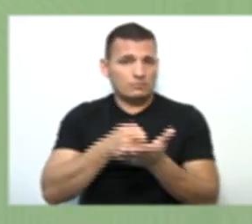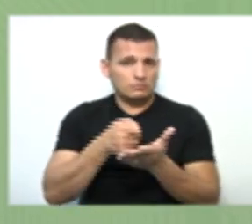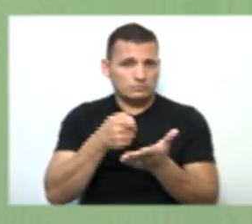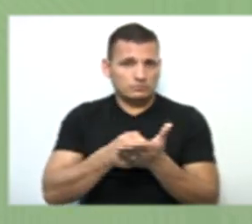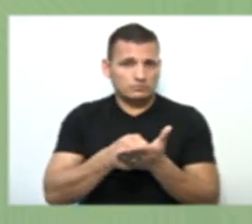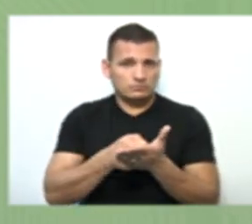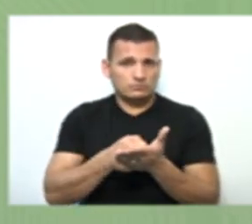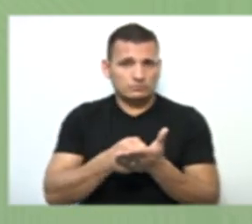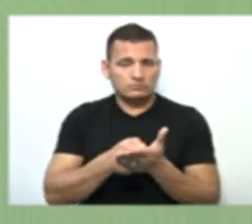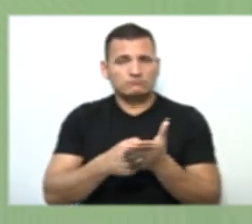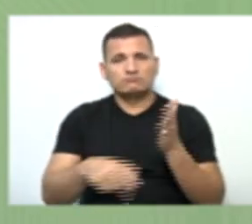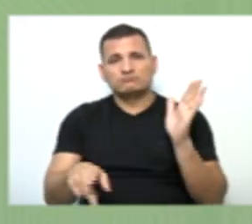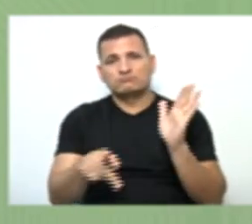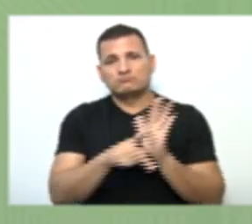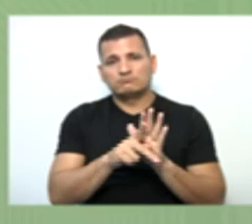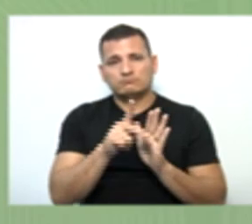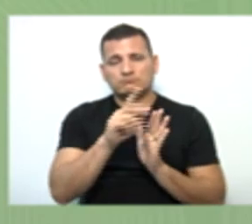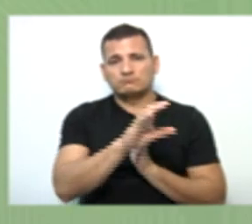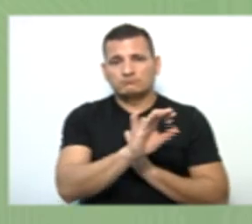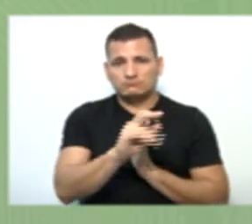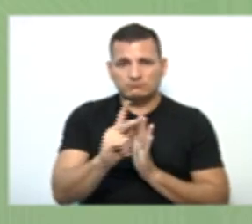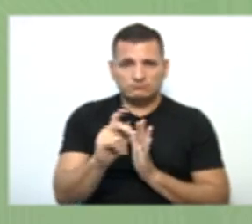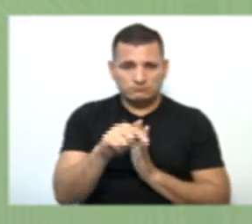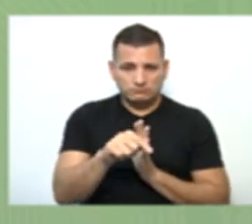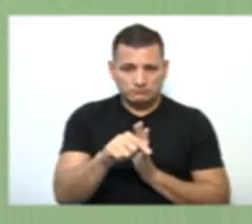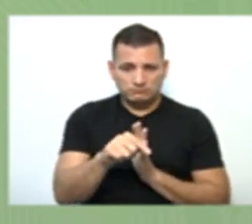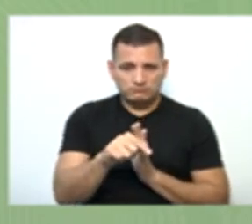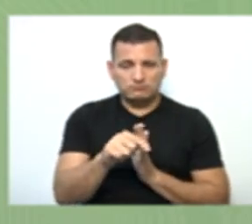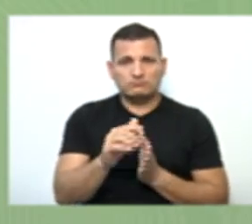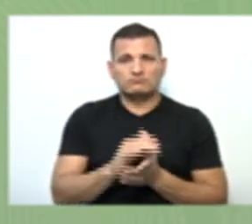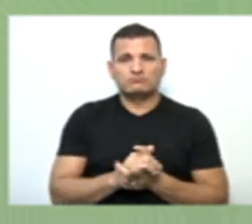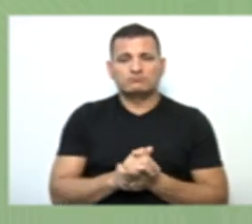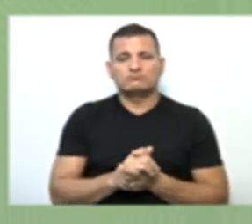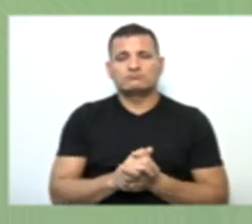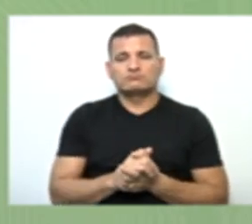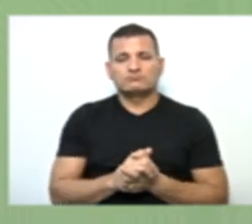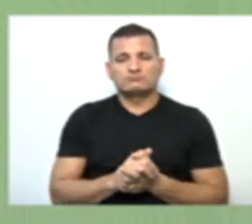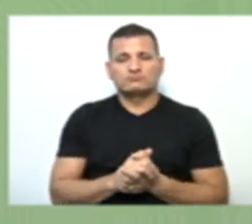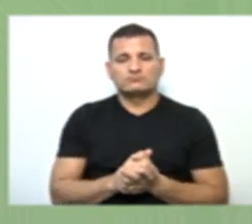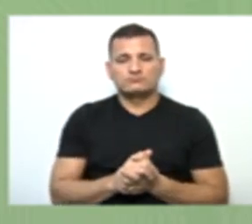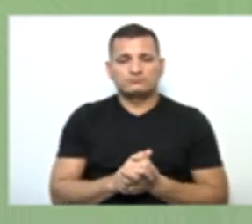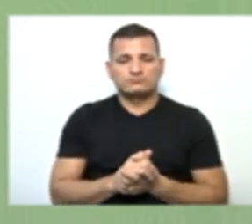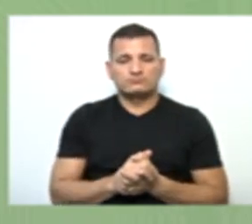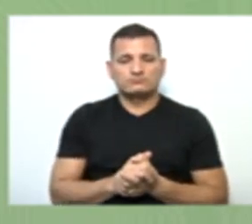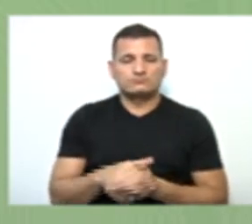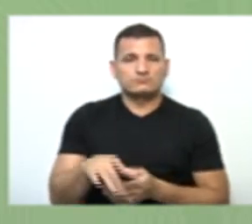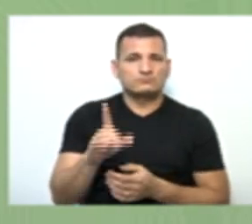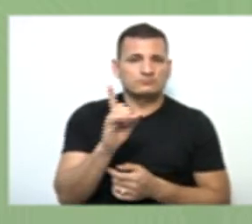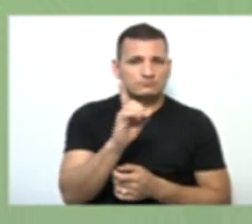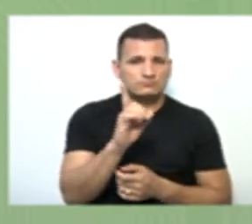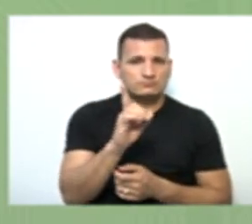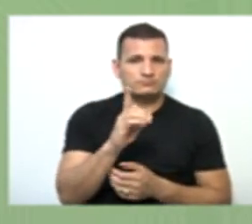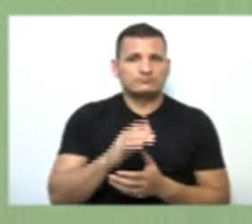obrigatório para as cooperativas optantes pelo lucro real. Letra D.